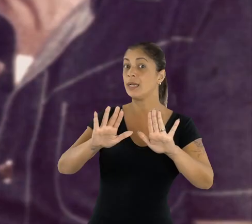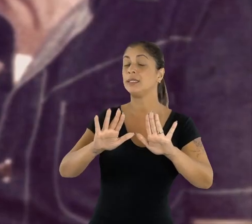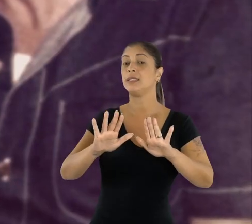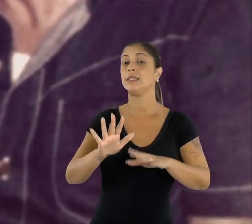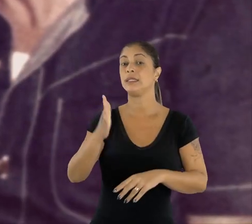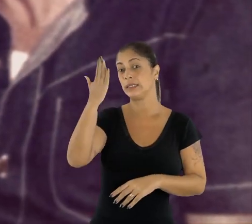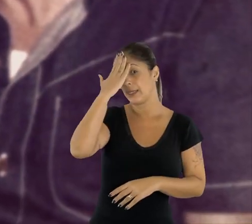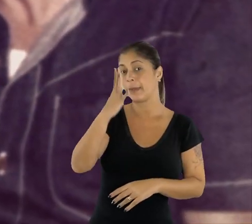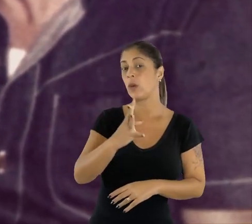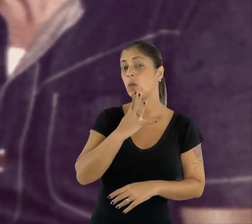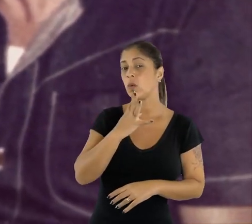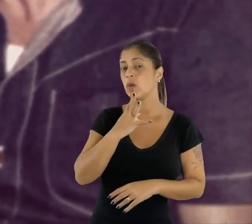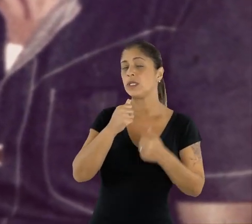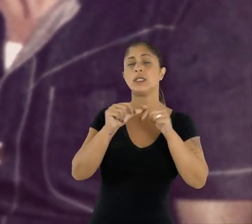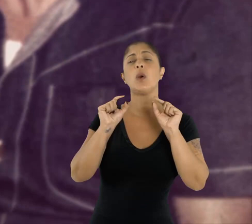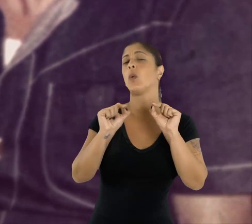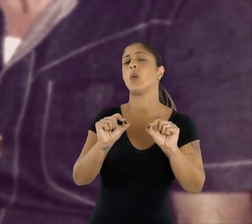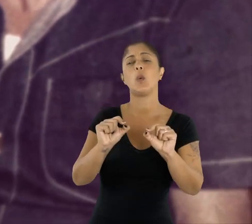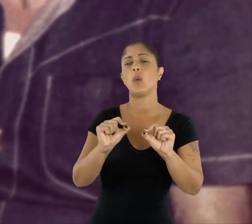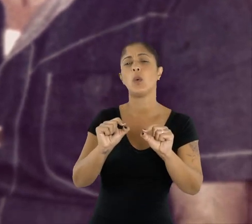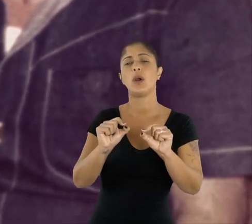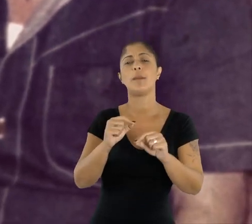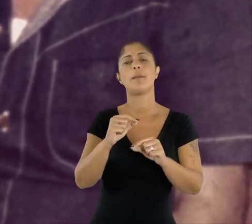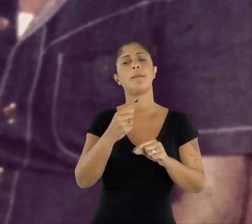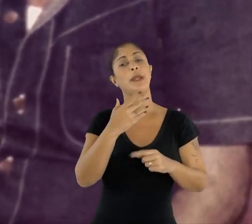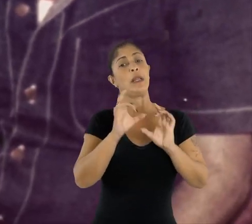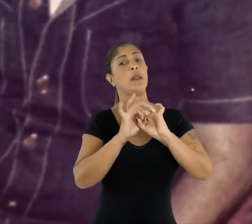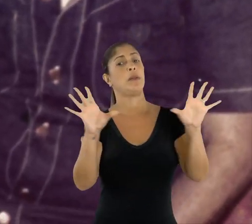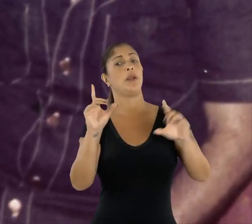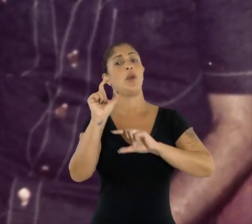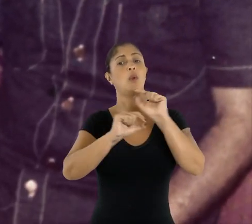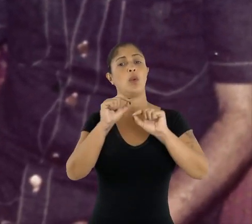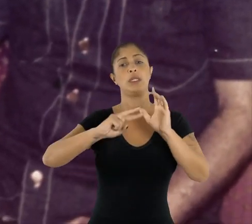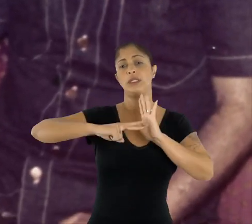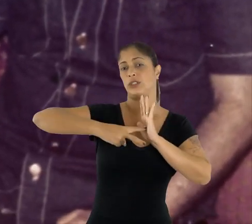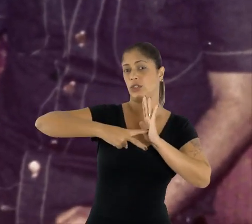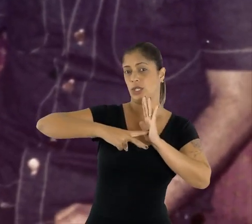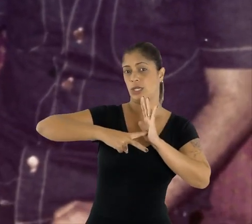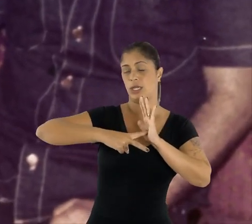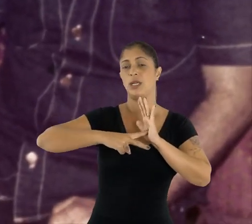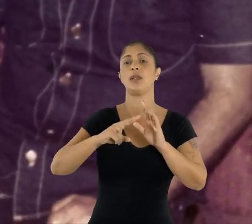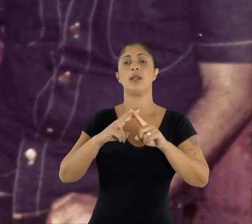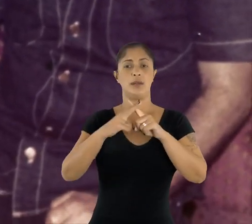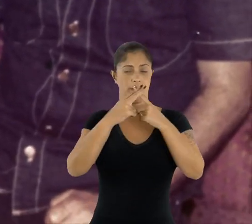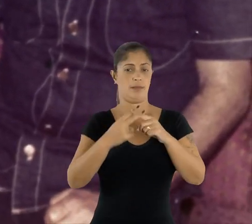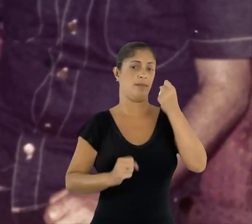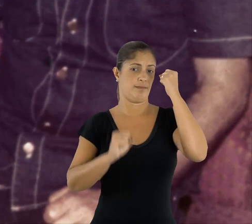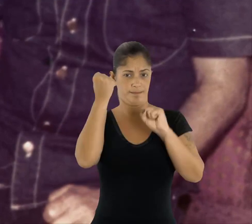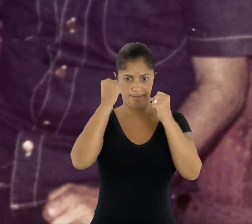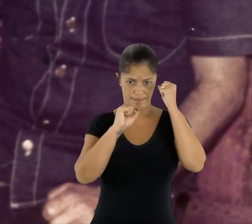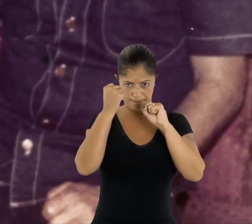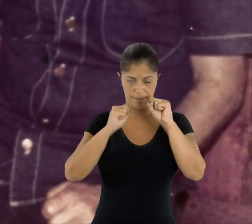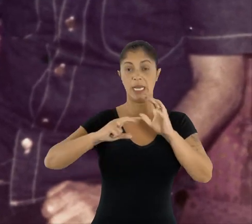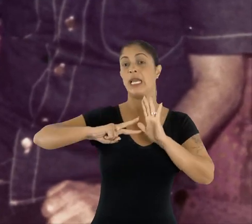nesse tema. Entonces, a conocer Então, conhecer o que lo que estaba estava pasando en acontecendo na América Latinoamérica me Latina permitió me permitiu conectarme también en conectar-me ese com o entonces